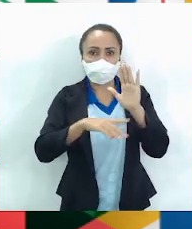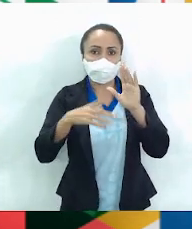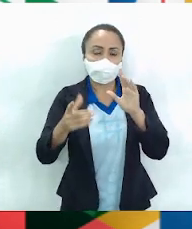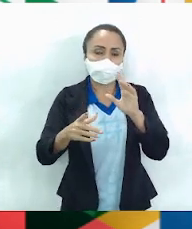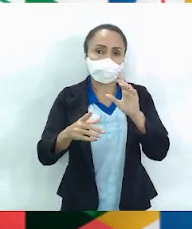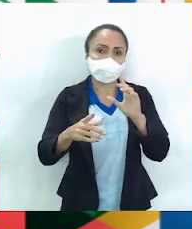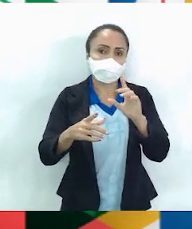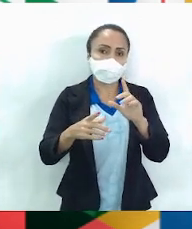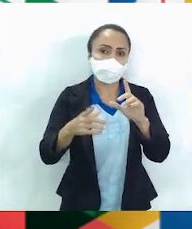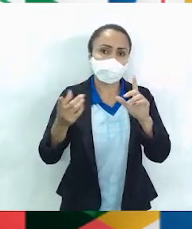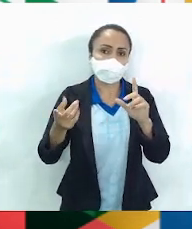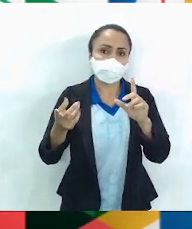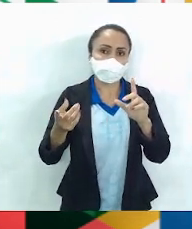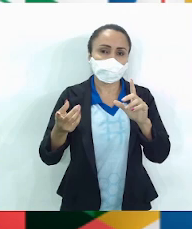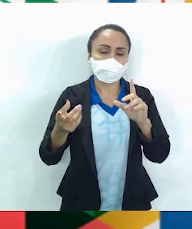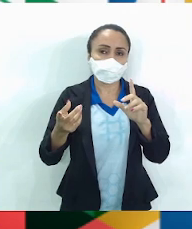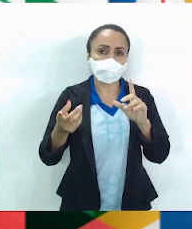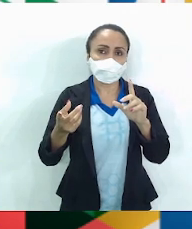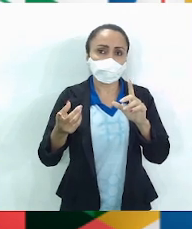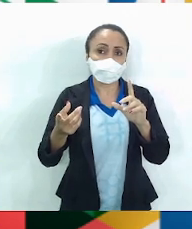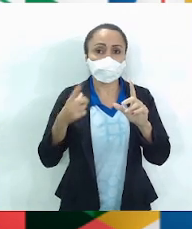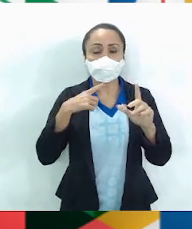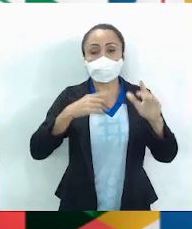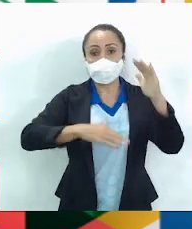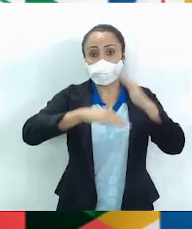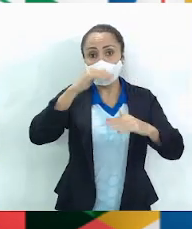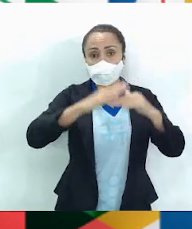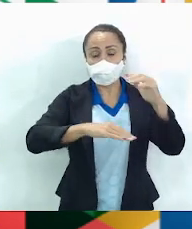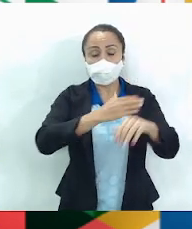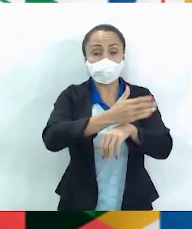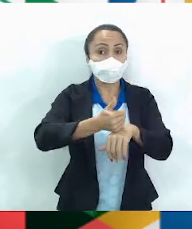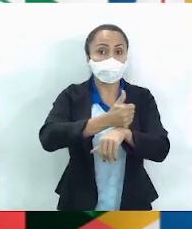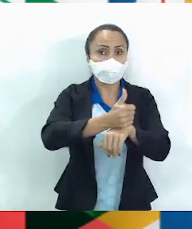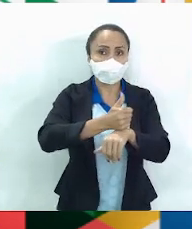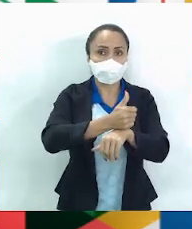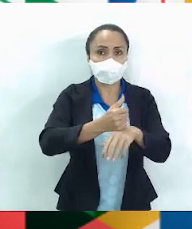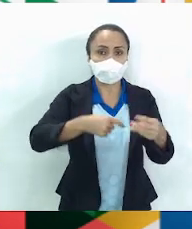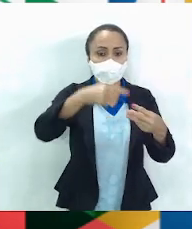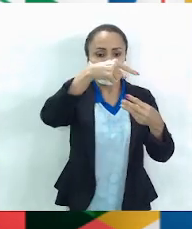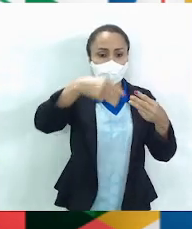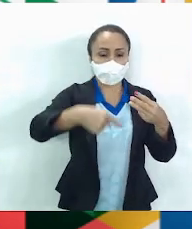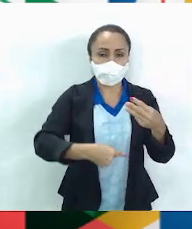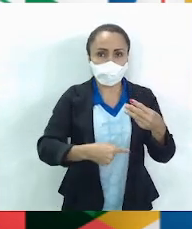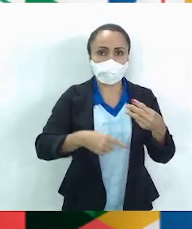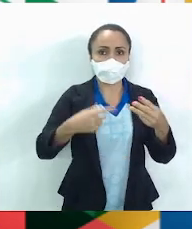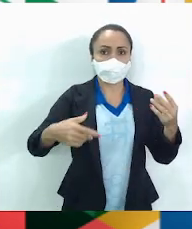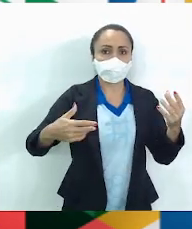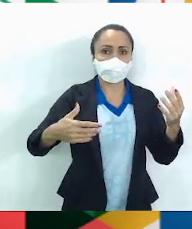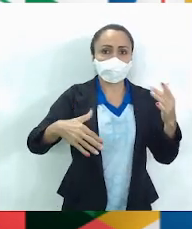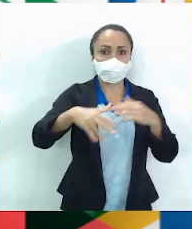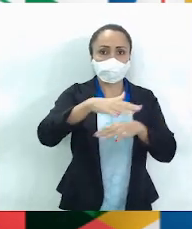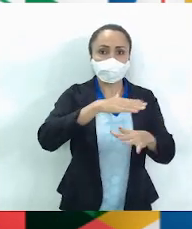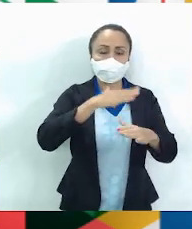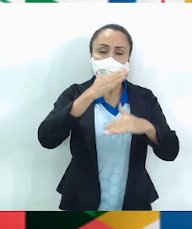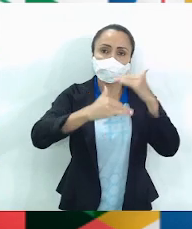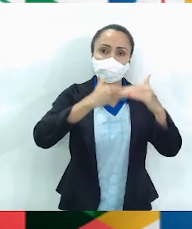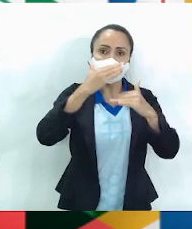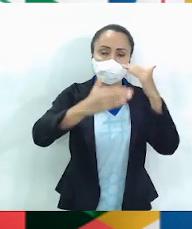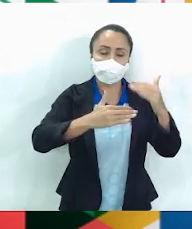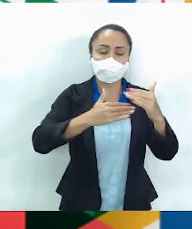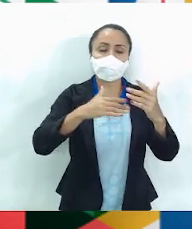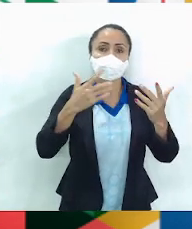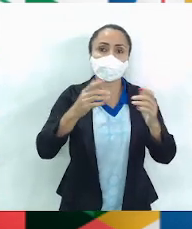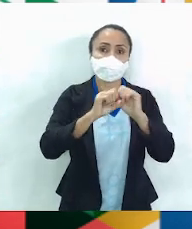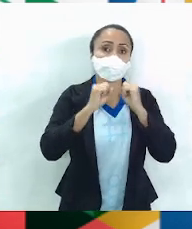reter profissionais qualificados nas 3 cidades e promover o desenvolvimento urbano e